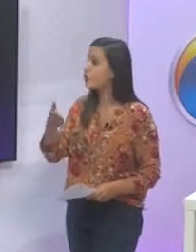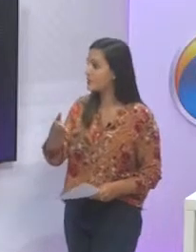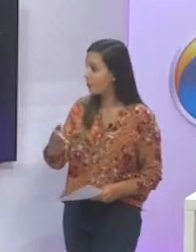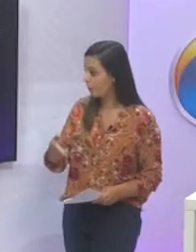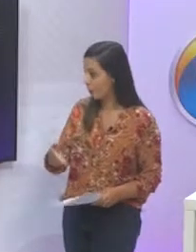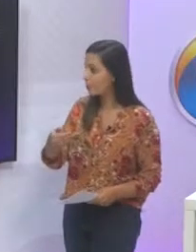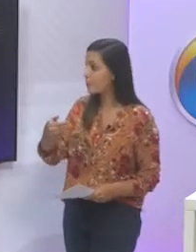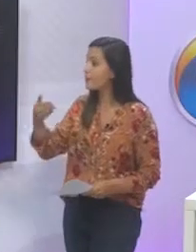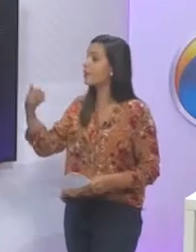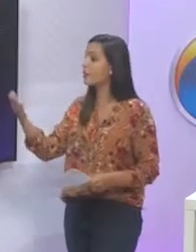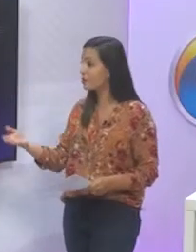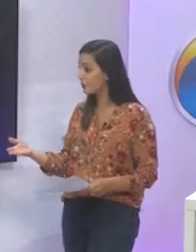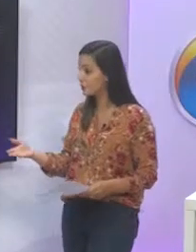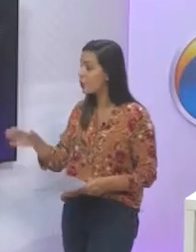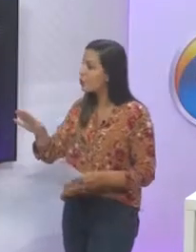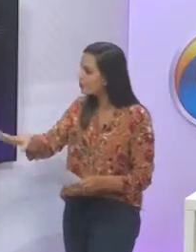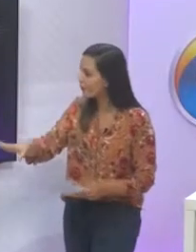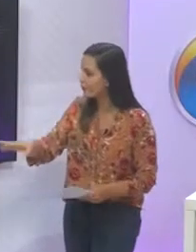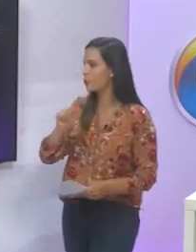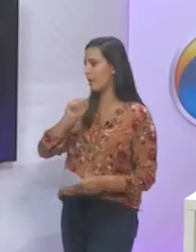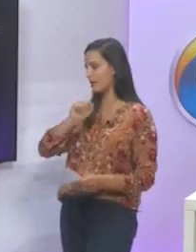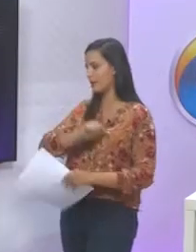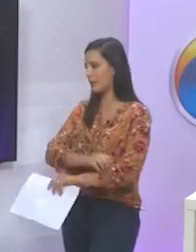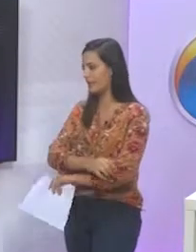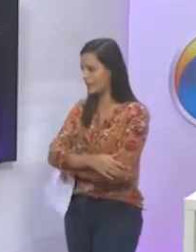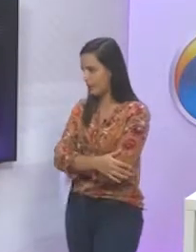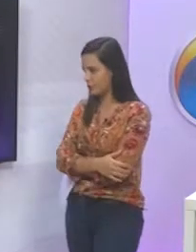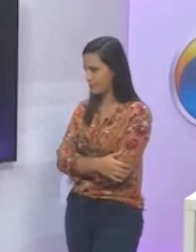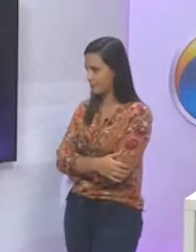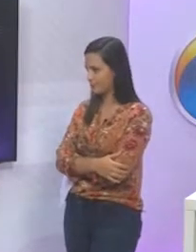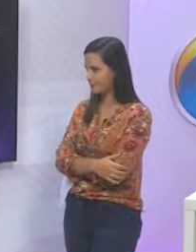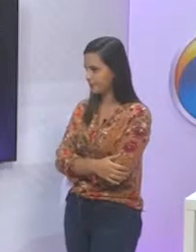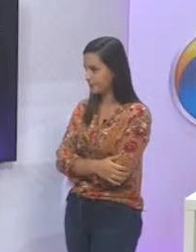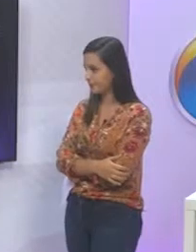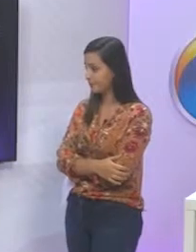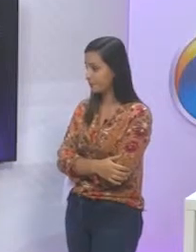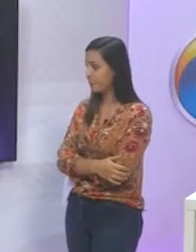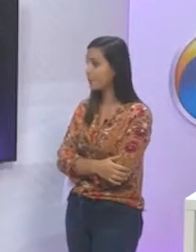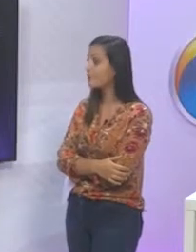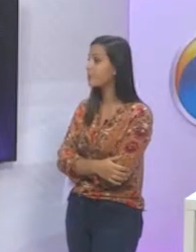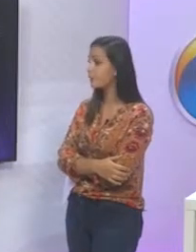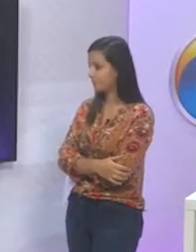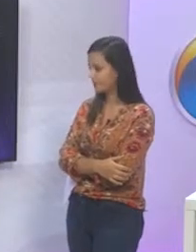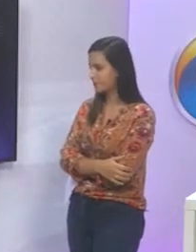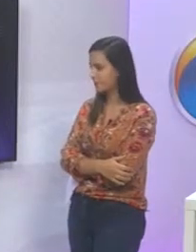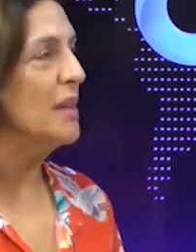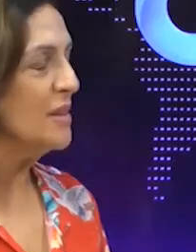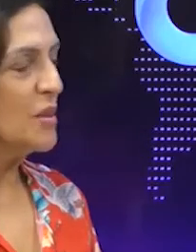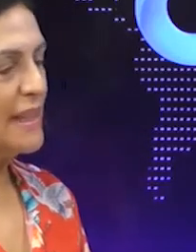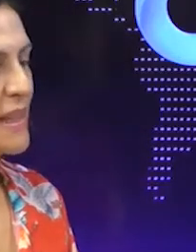vai distribuir os preservativos como vai funcionar essa ação aqui na cidade olha os preservativos gente vem né